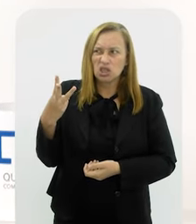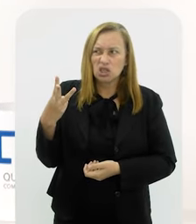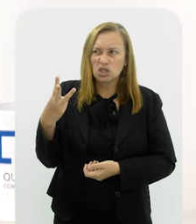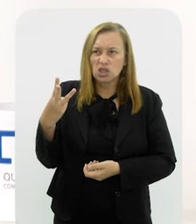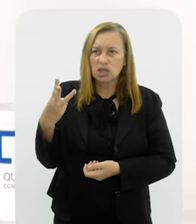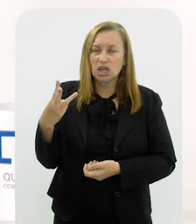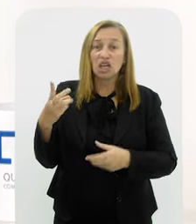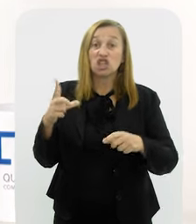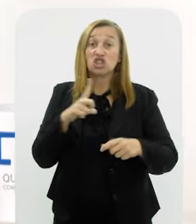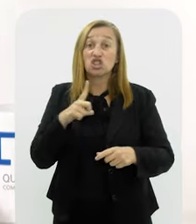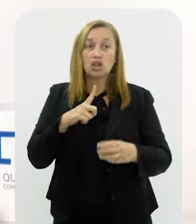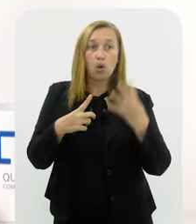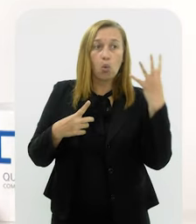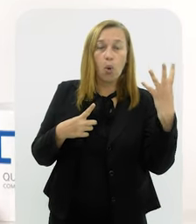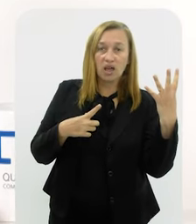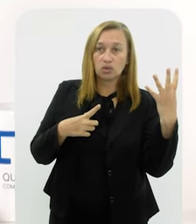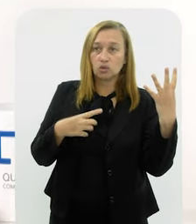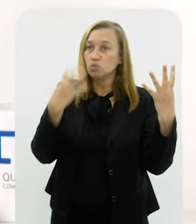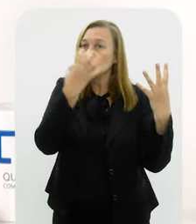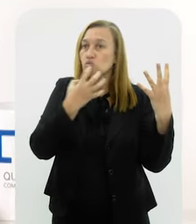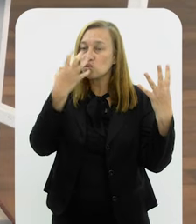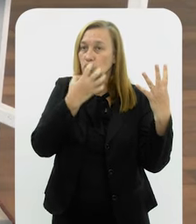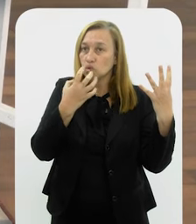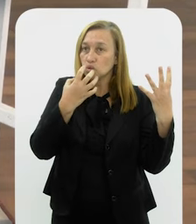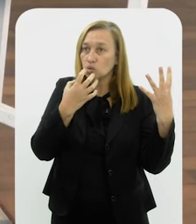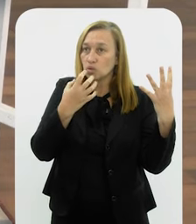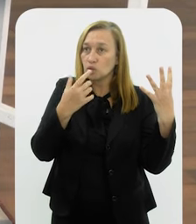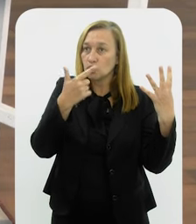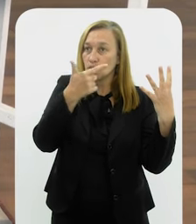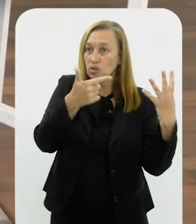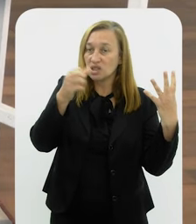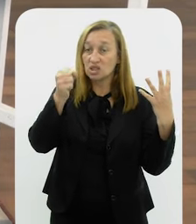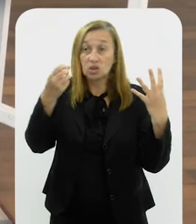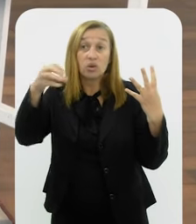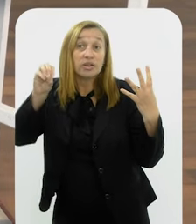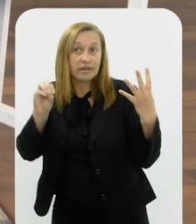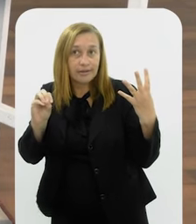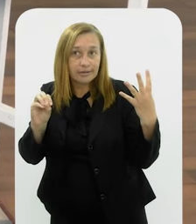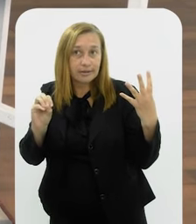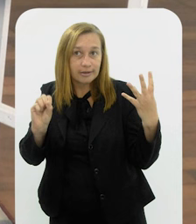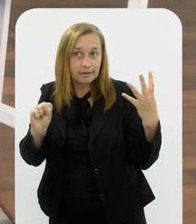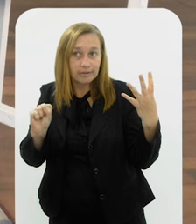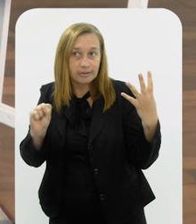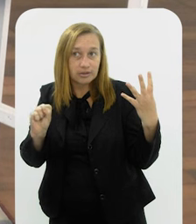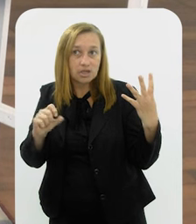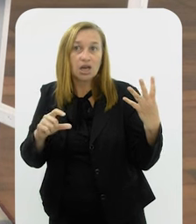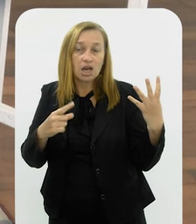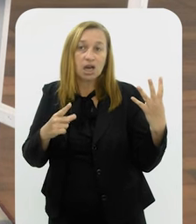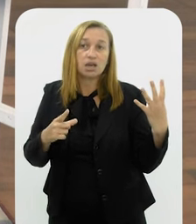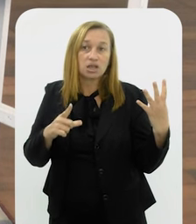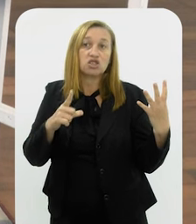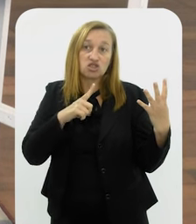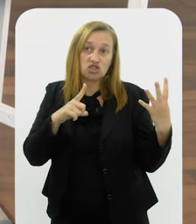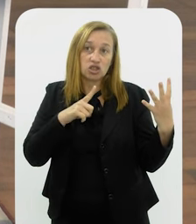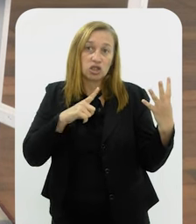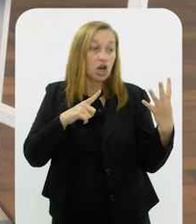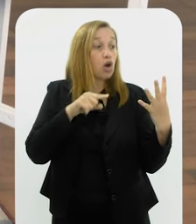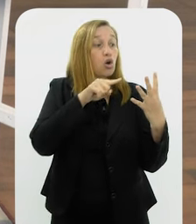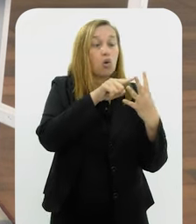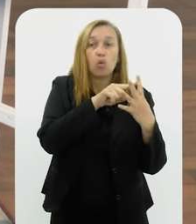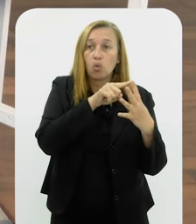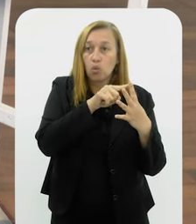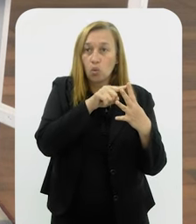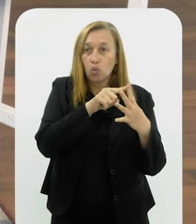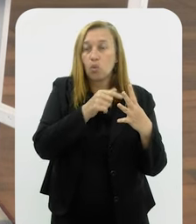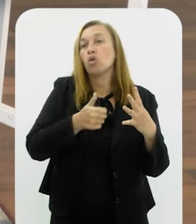tinha 4 músicos. Olha, no universo. Pô, 280? 280, né? Que era um músico realmente. Um tocava com o